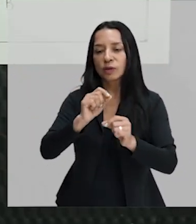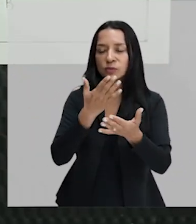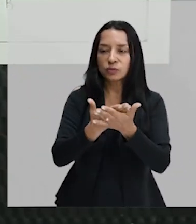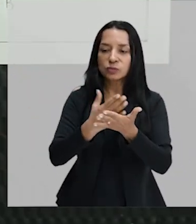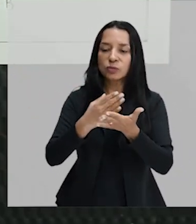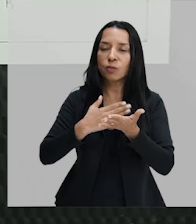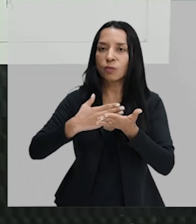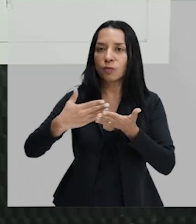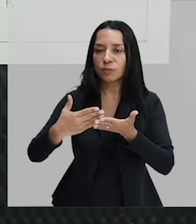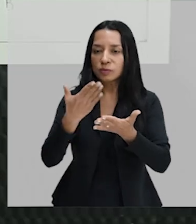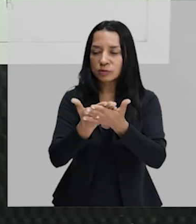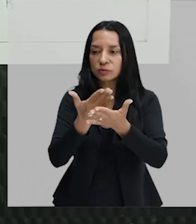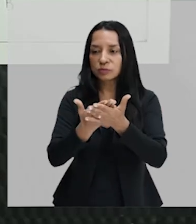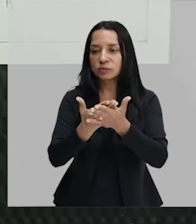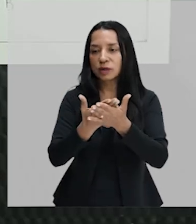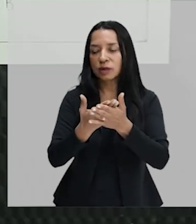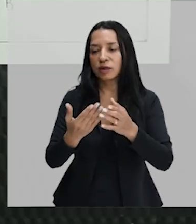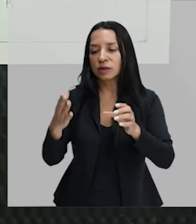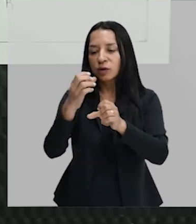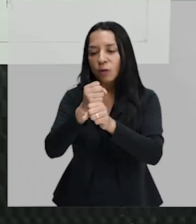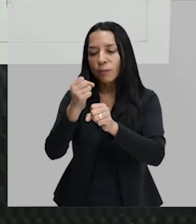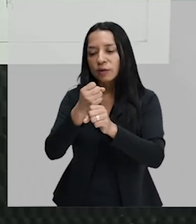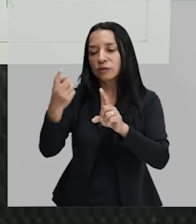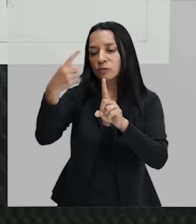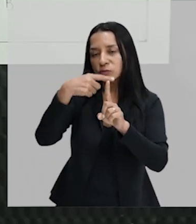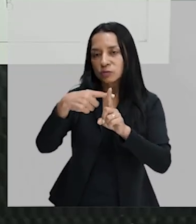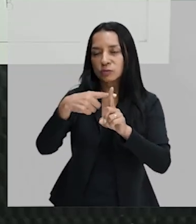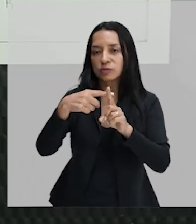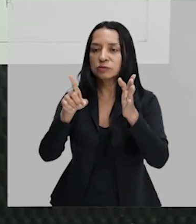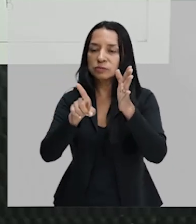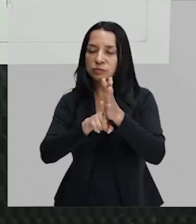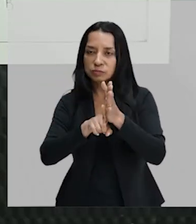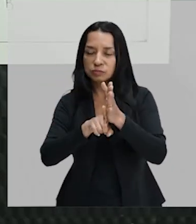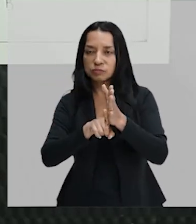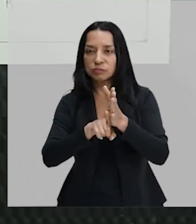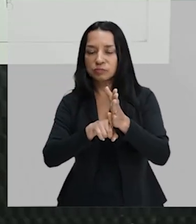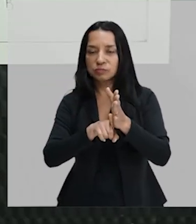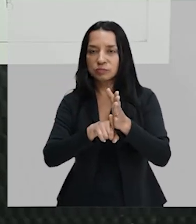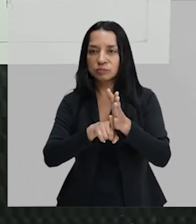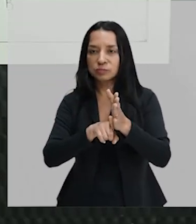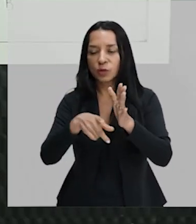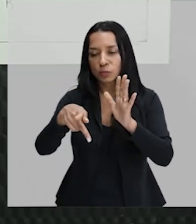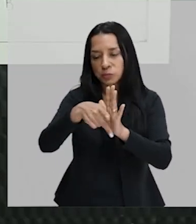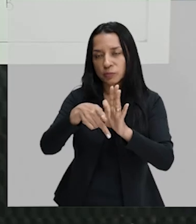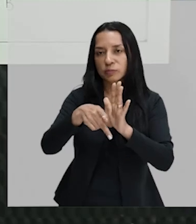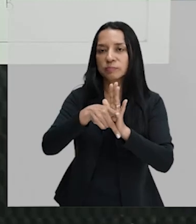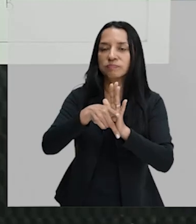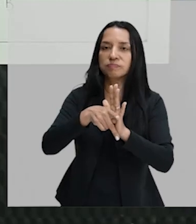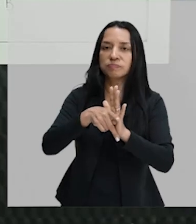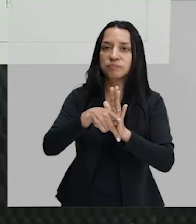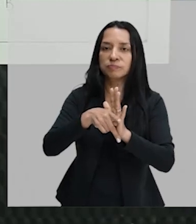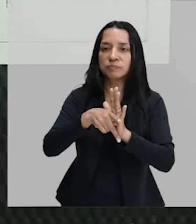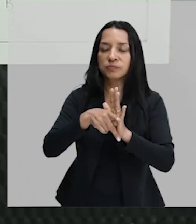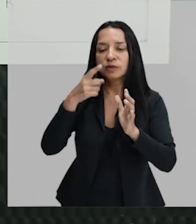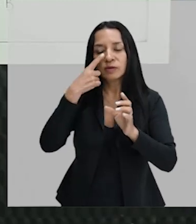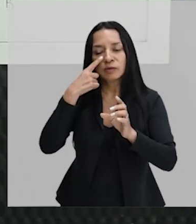mais 4 dá 13. 7 mais 9 dá 16. Pronto.